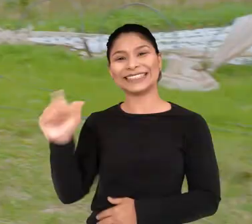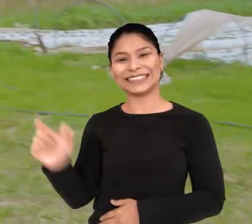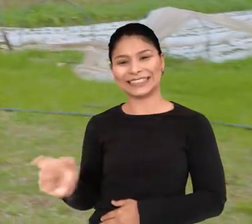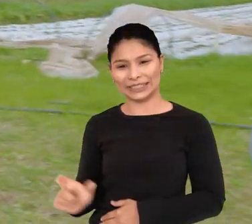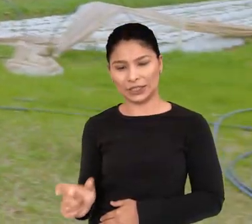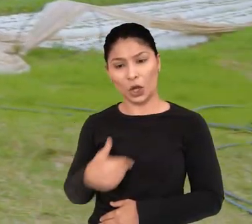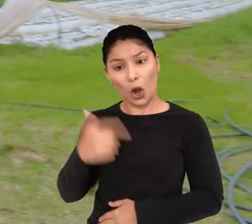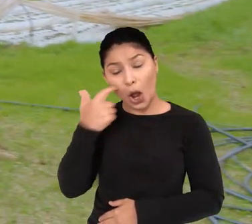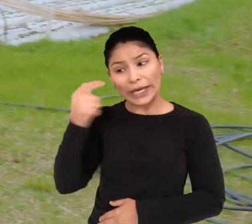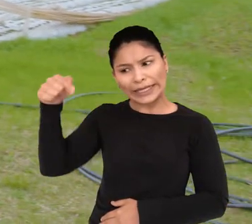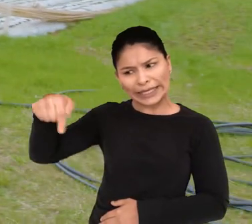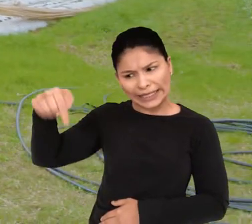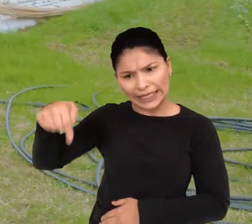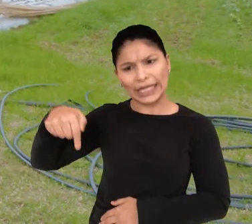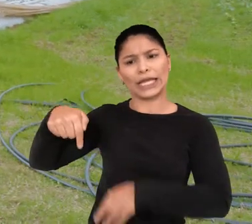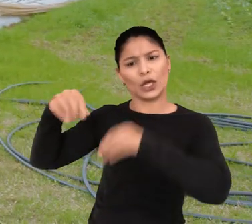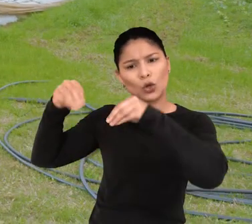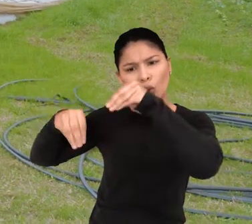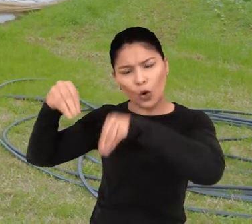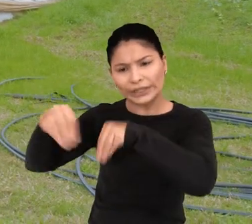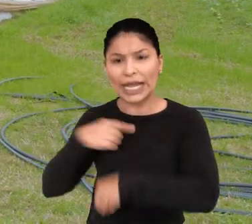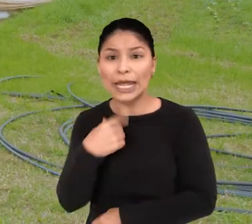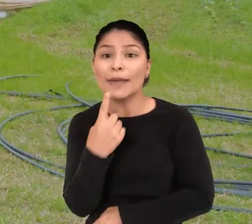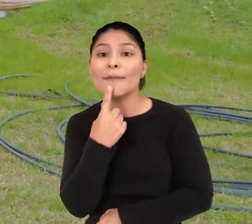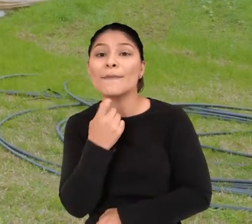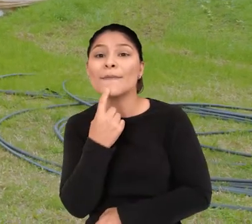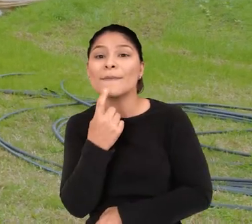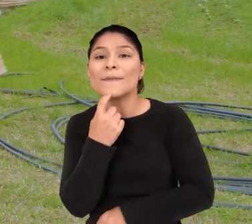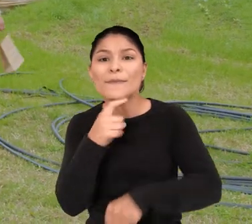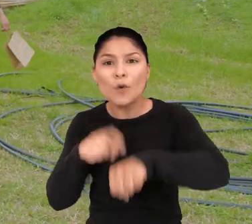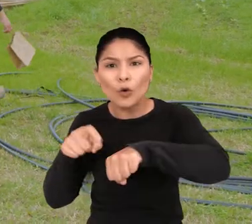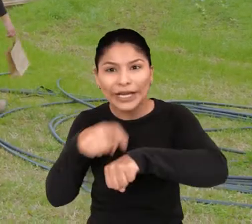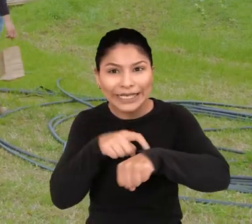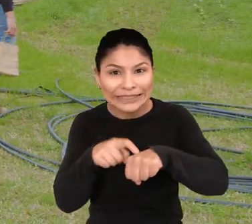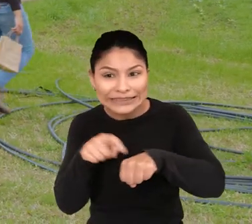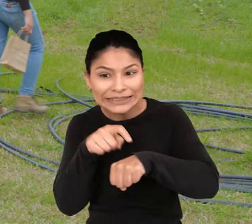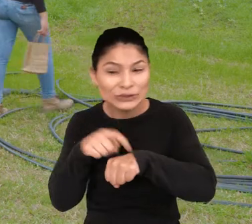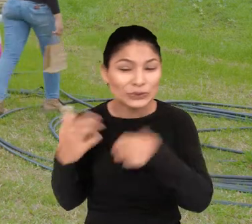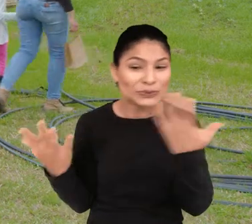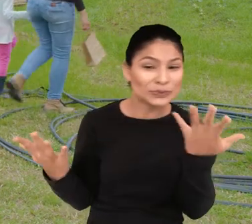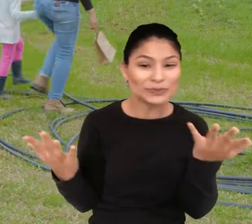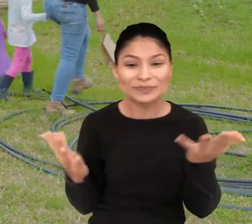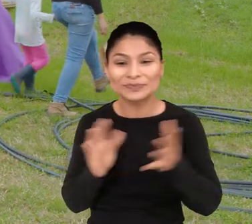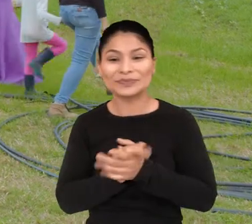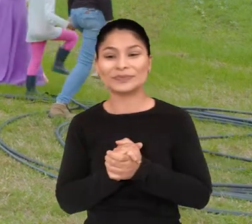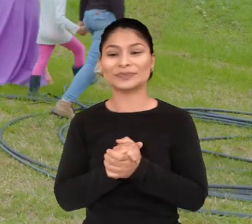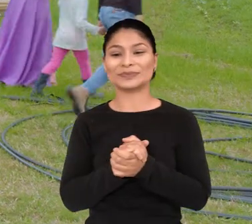Ah, aqui é a horta Tem moranguinho Tem moranguinho Esse